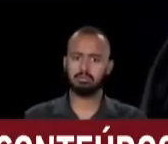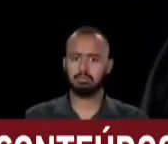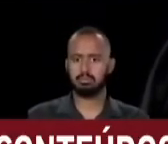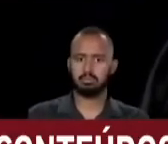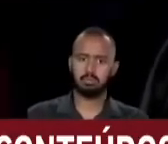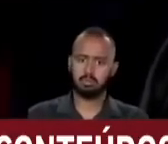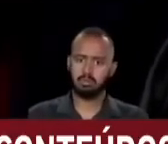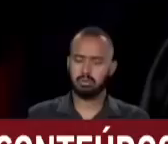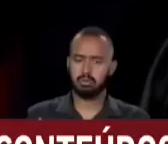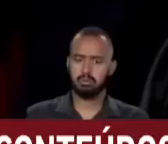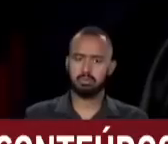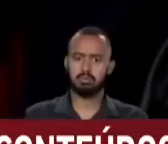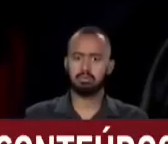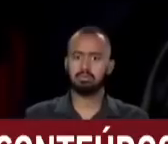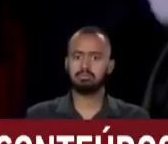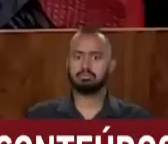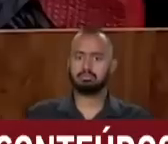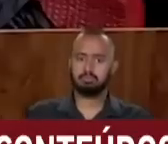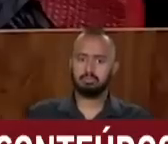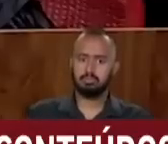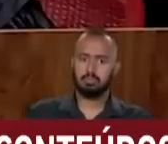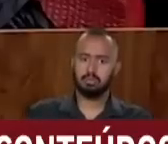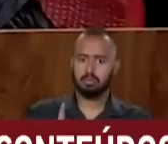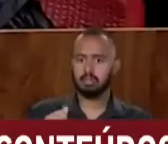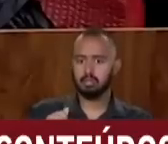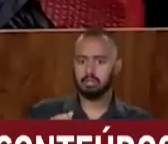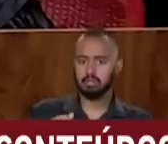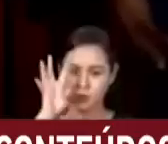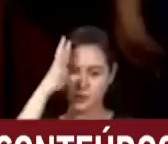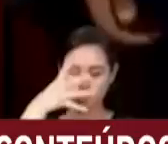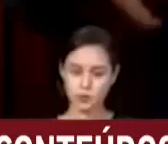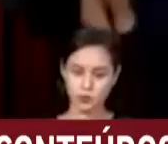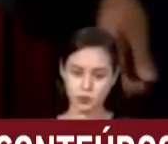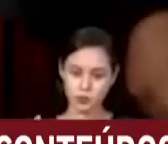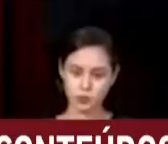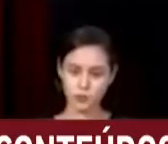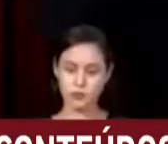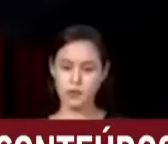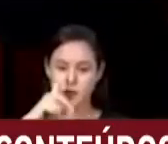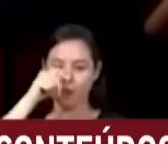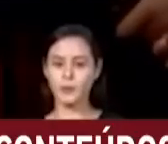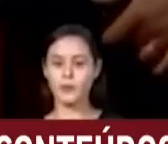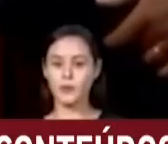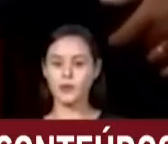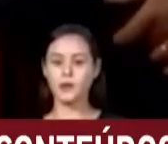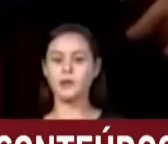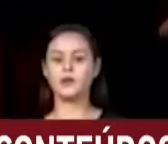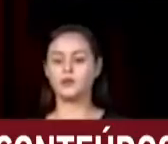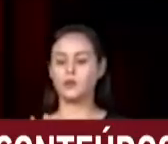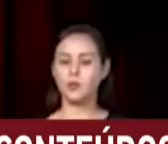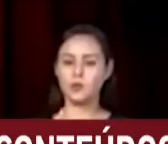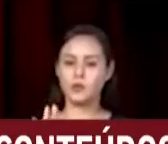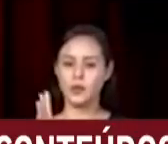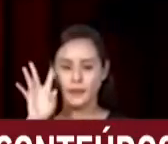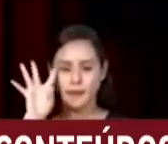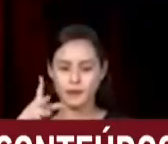necessário o que o tribunal chama de múltiplos questionamentos. Havendo descumprimento reiterado de determinações